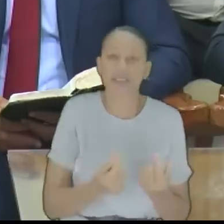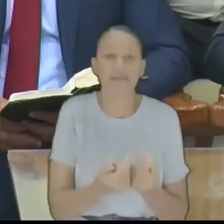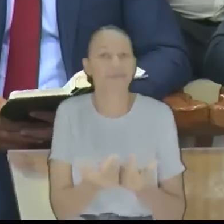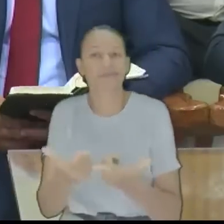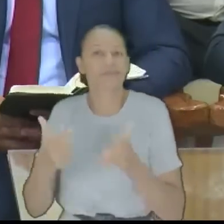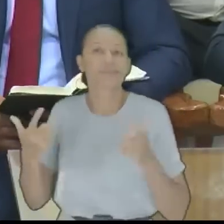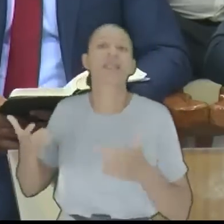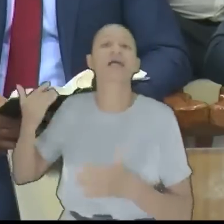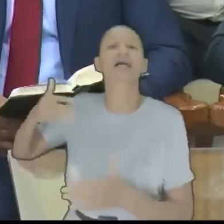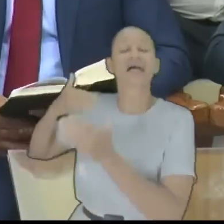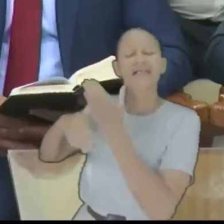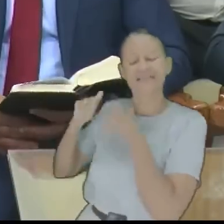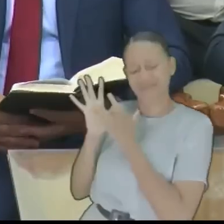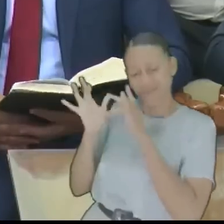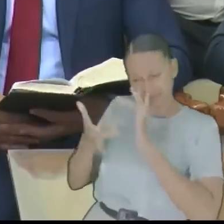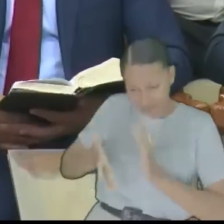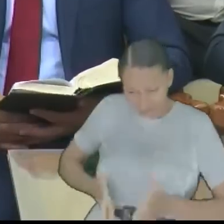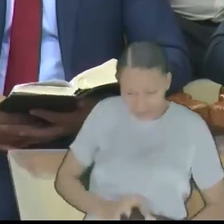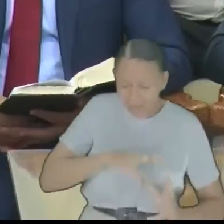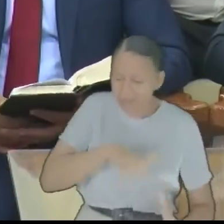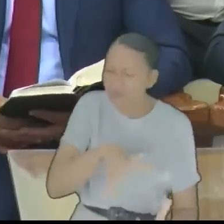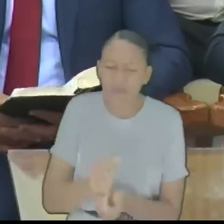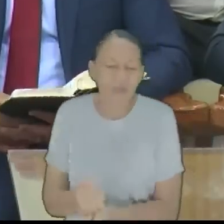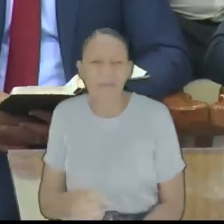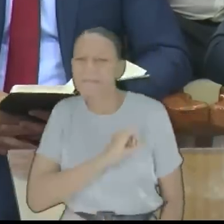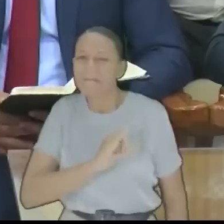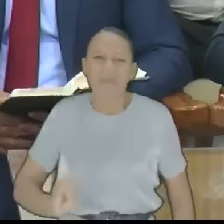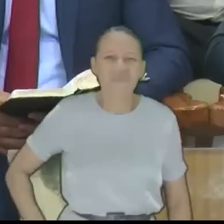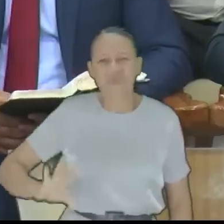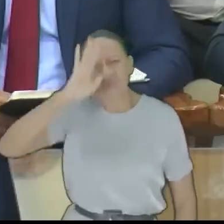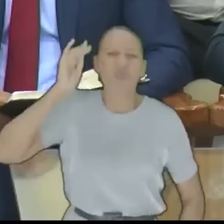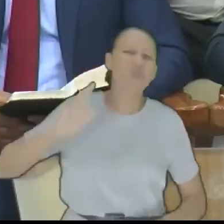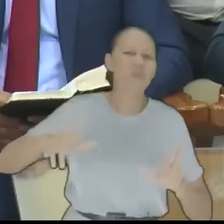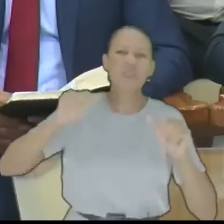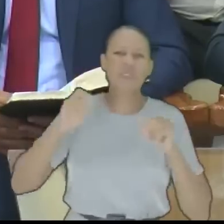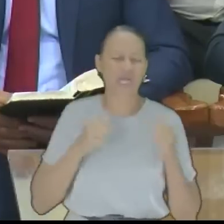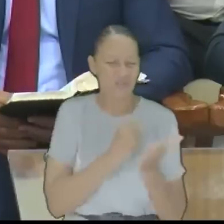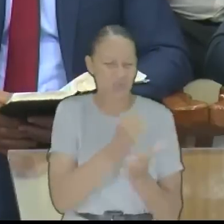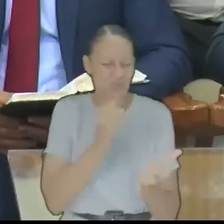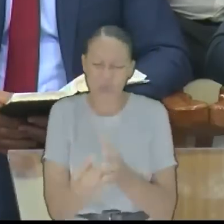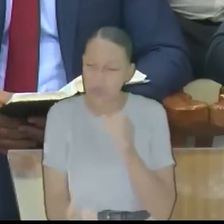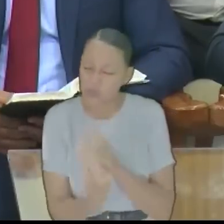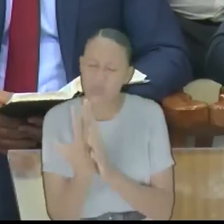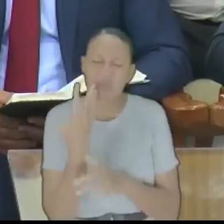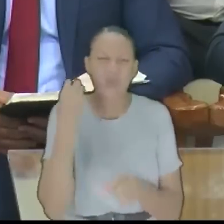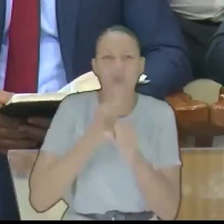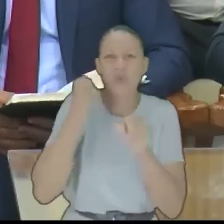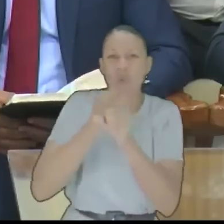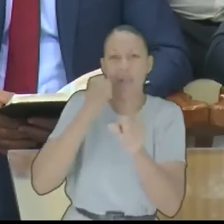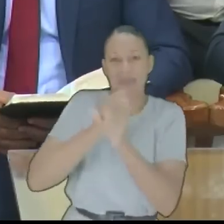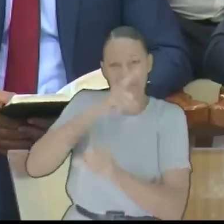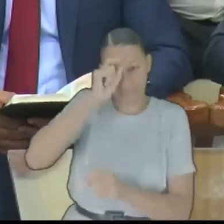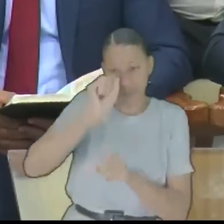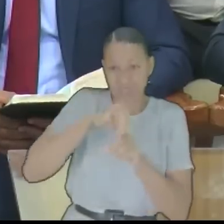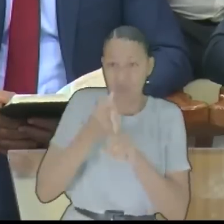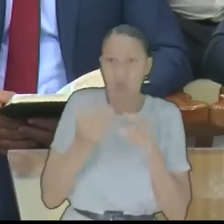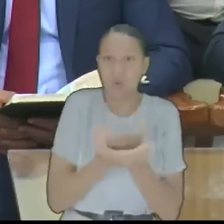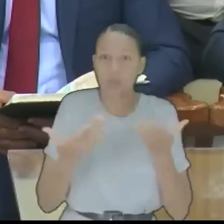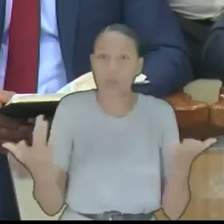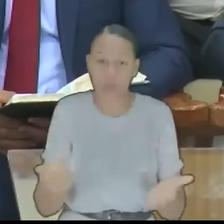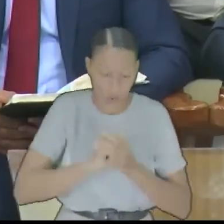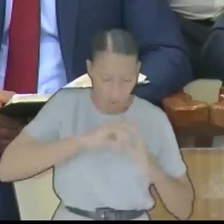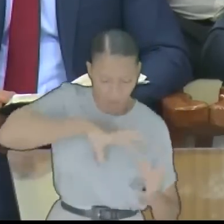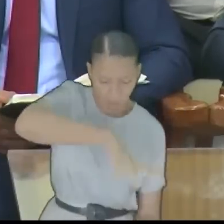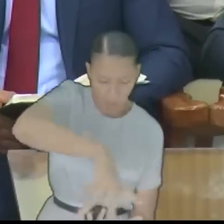Não havia. Antes de Cristo vir à terra, o Império Romano nunca fez um hospital público. O mundo grego